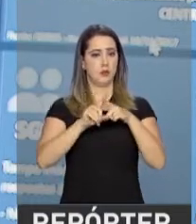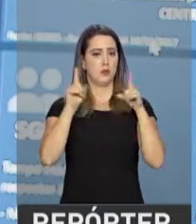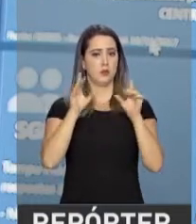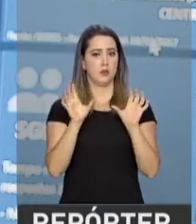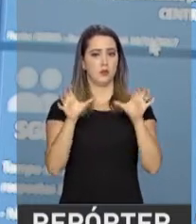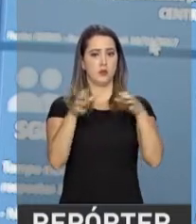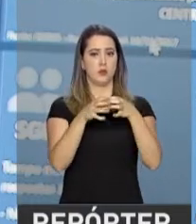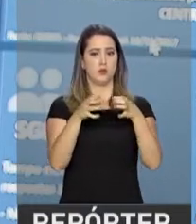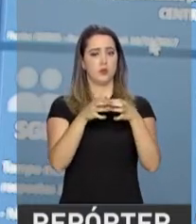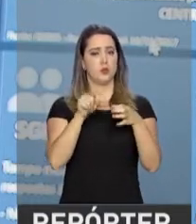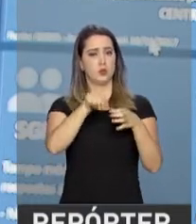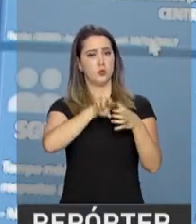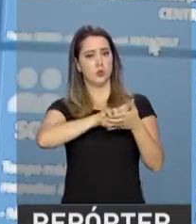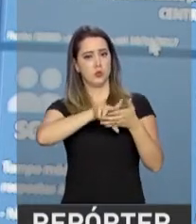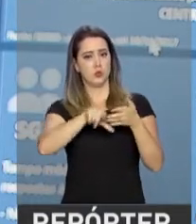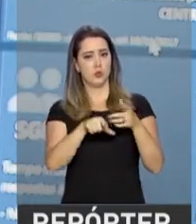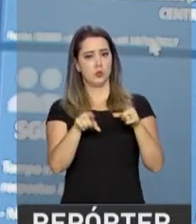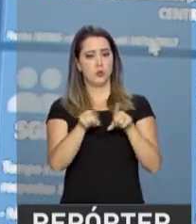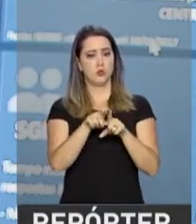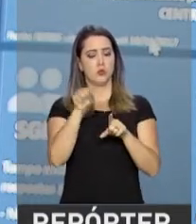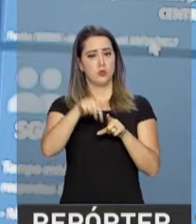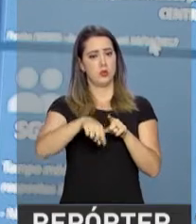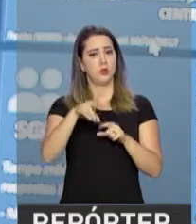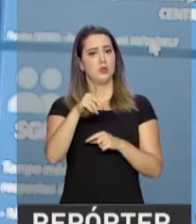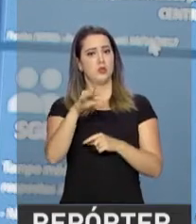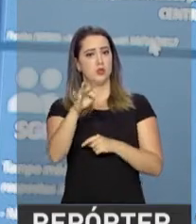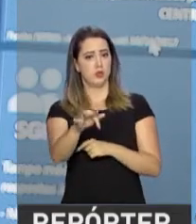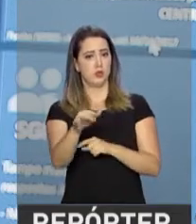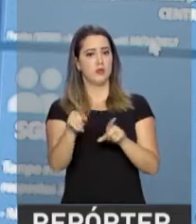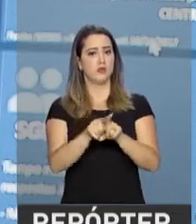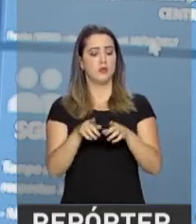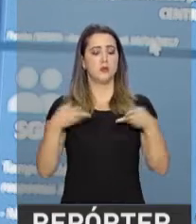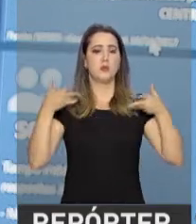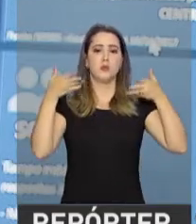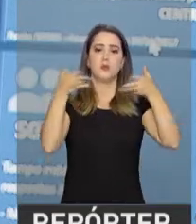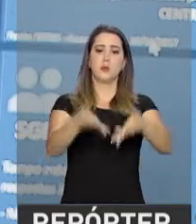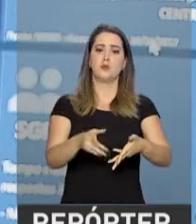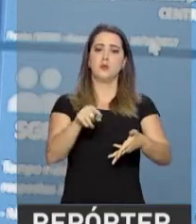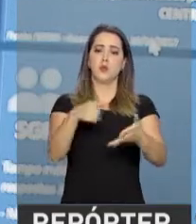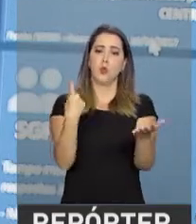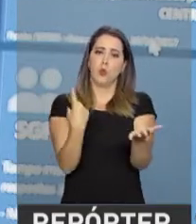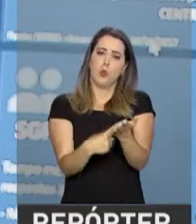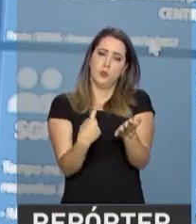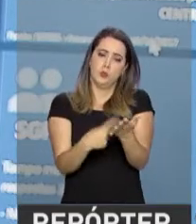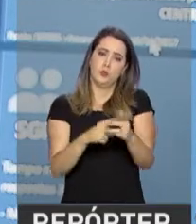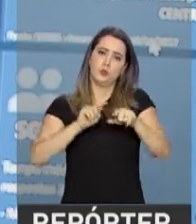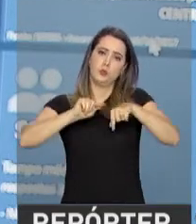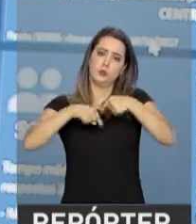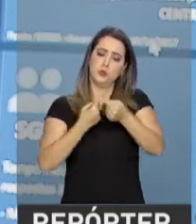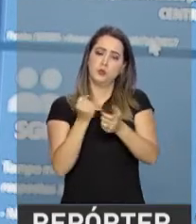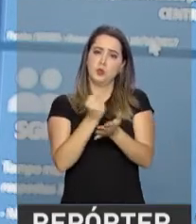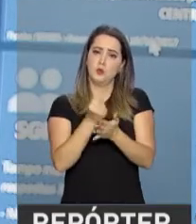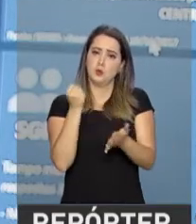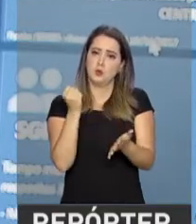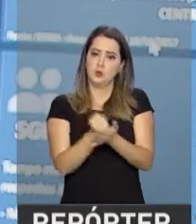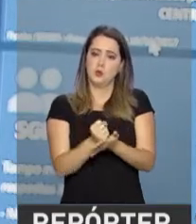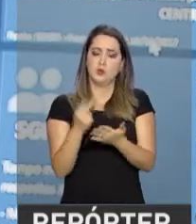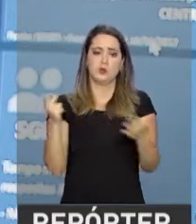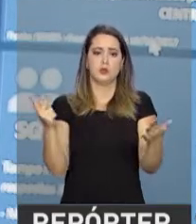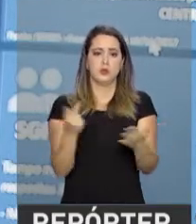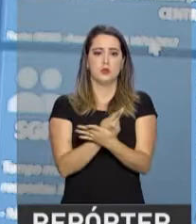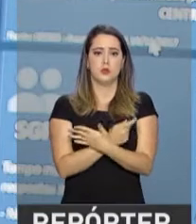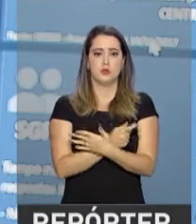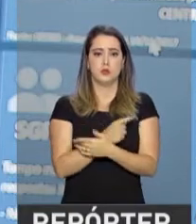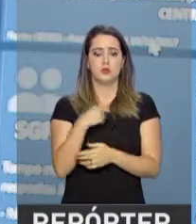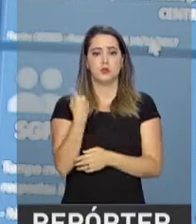da administração indireta aqui no df também vão poder participar aderindo depois que o contrato firmado e